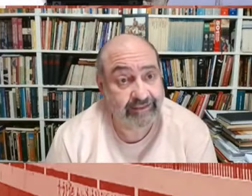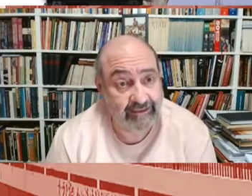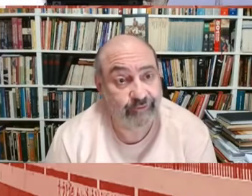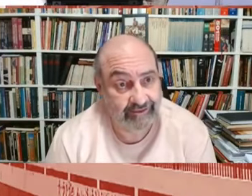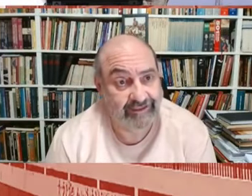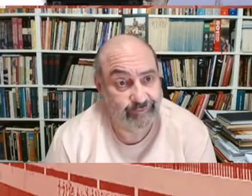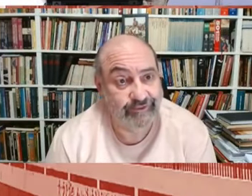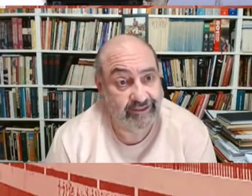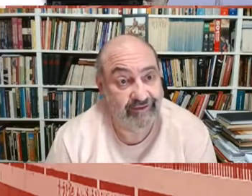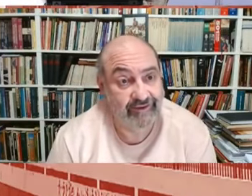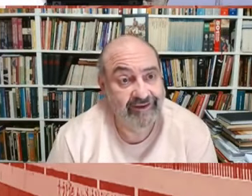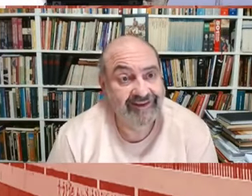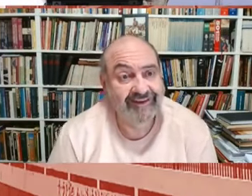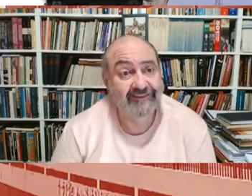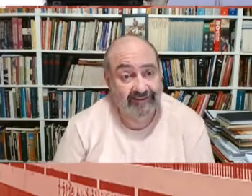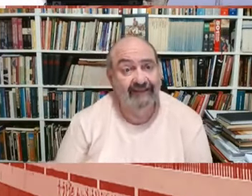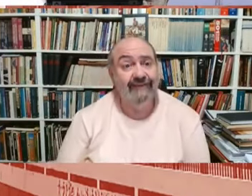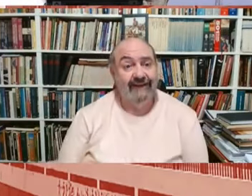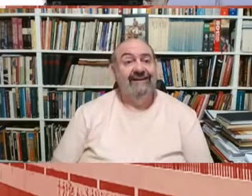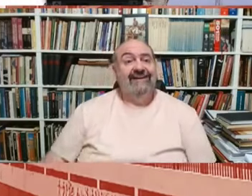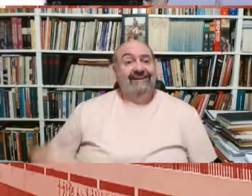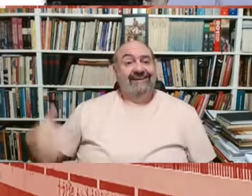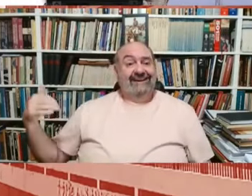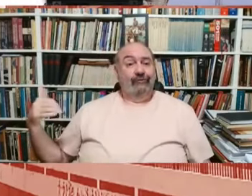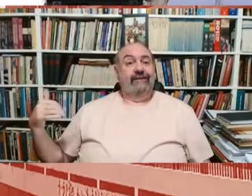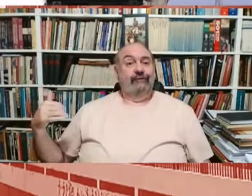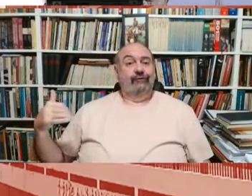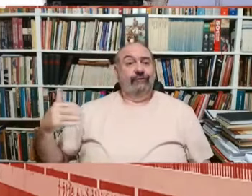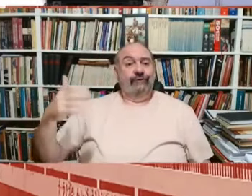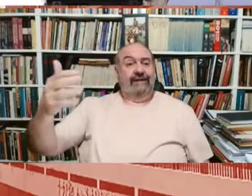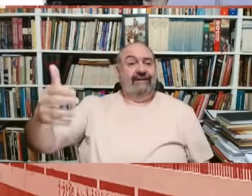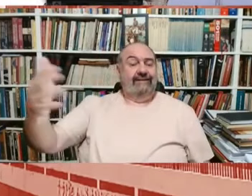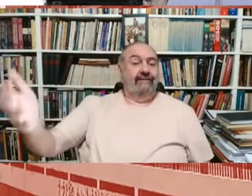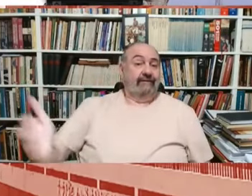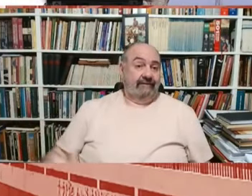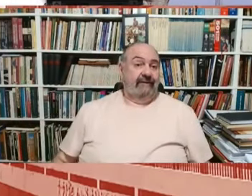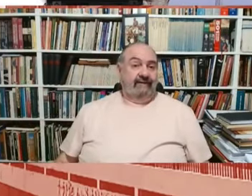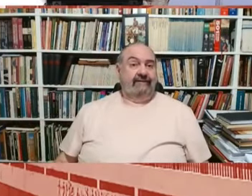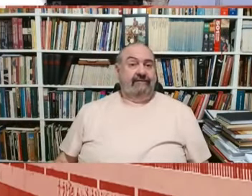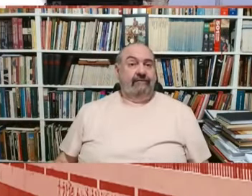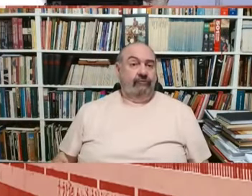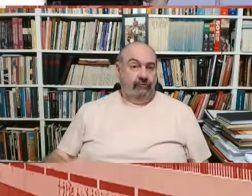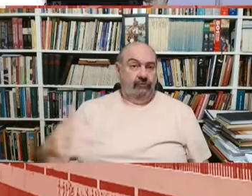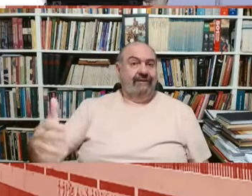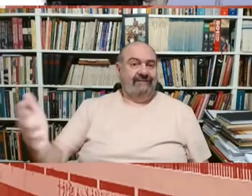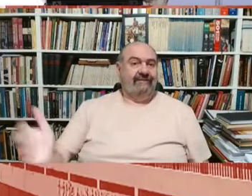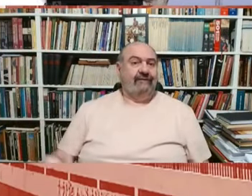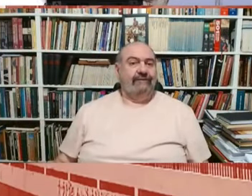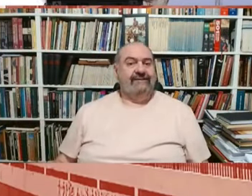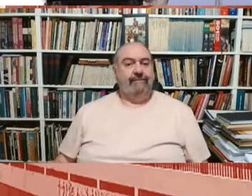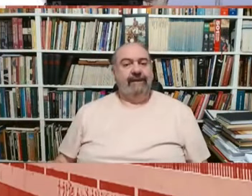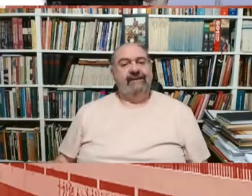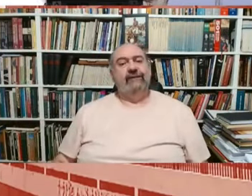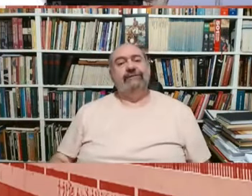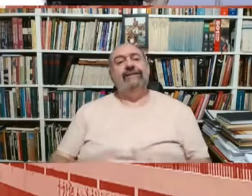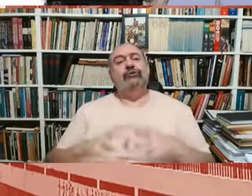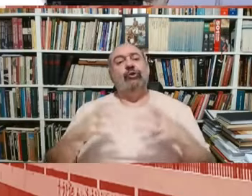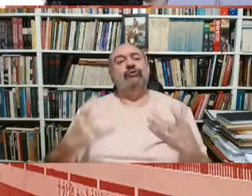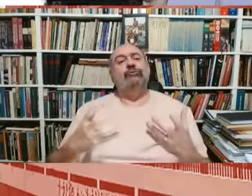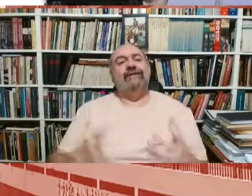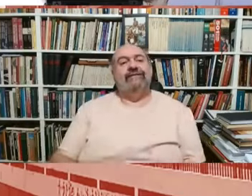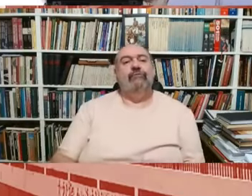para assustar o Senado Federal, que estava reunido ali, né, numa sessão da CPI.